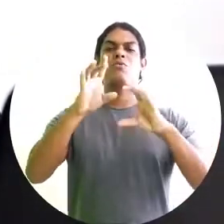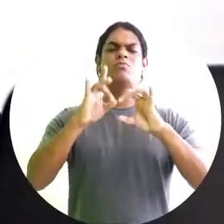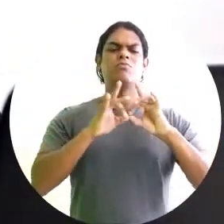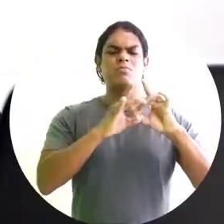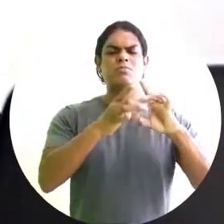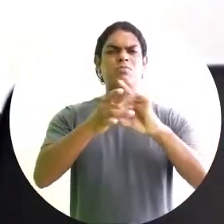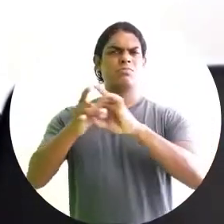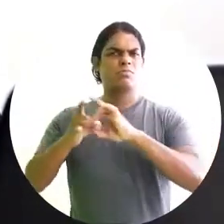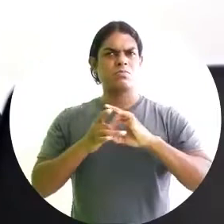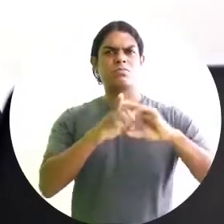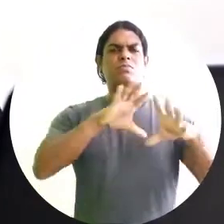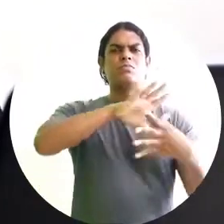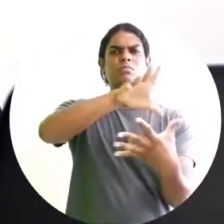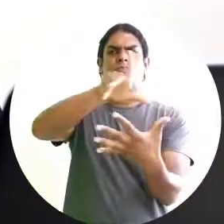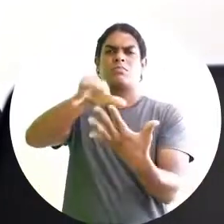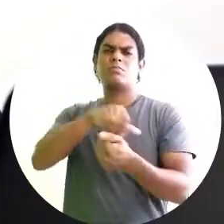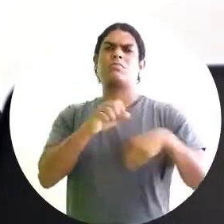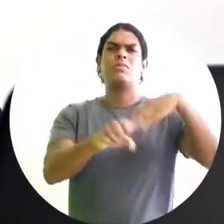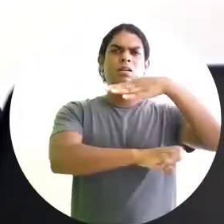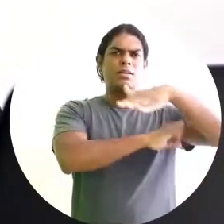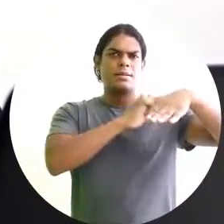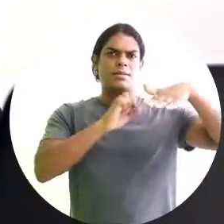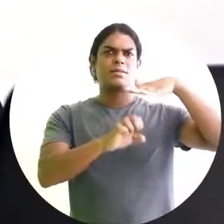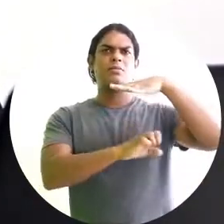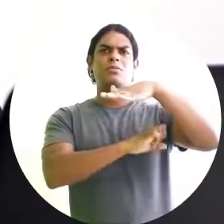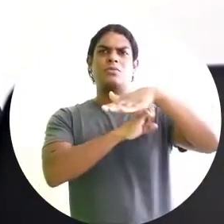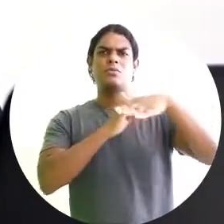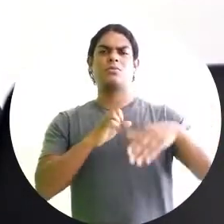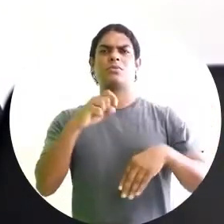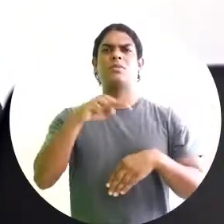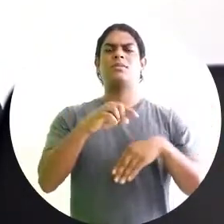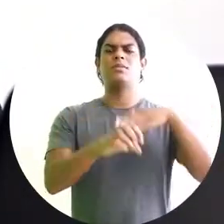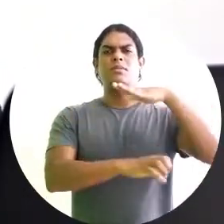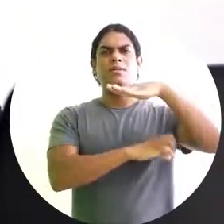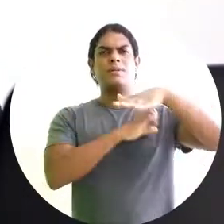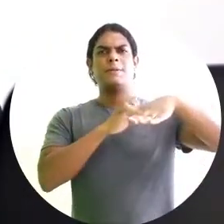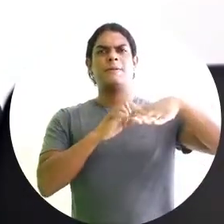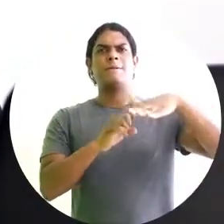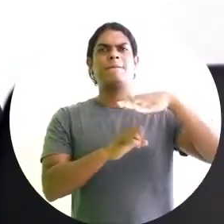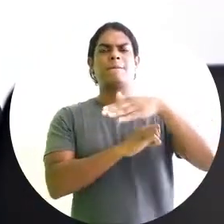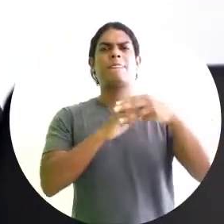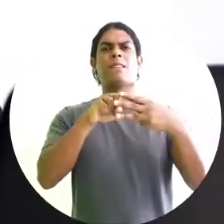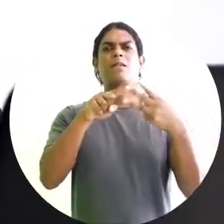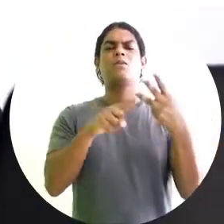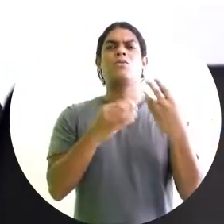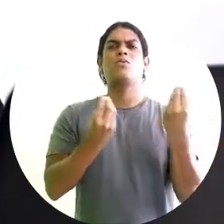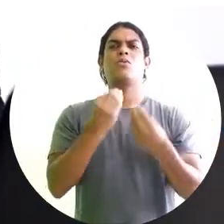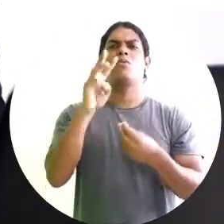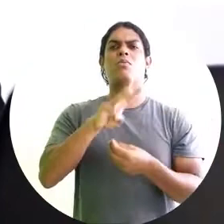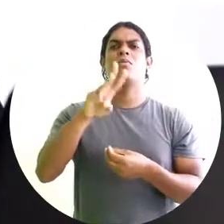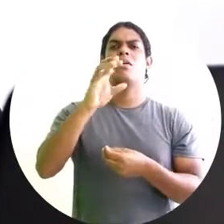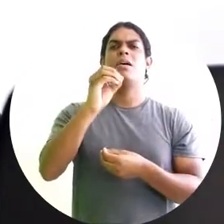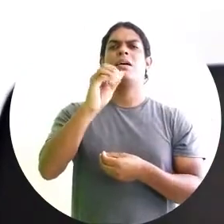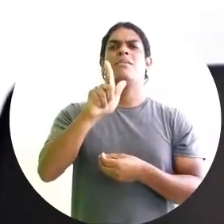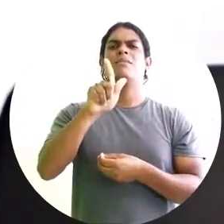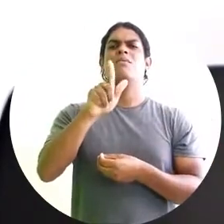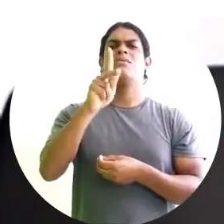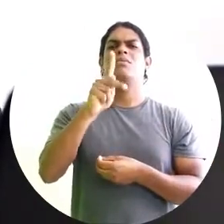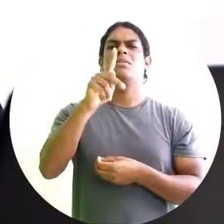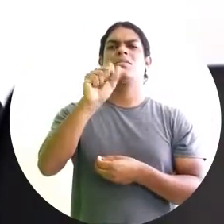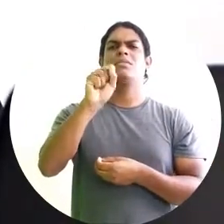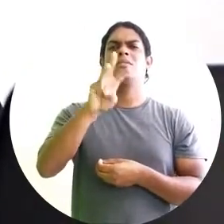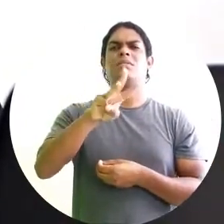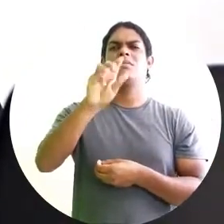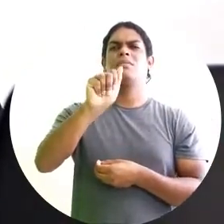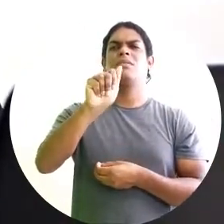nós chamamos de globalização das indústrias, das empresas, certo? Com essas grandes organizações transnacionais como a Volkswagen, a